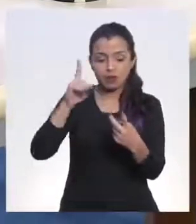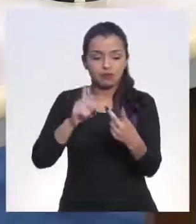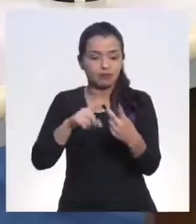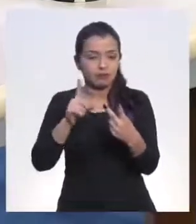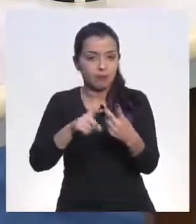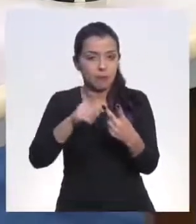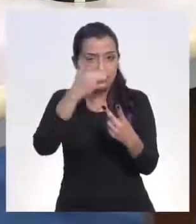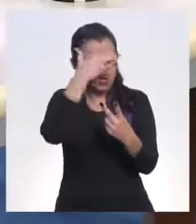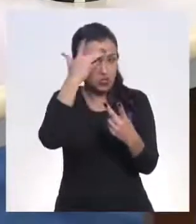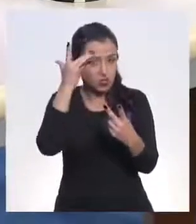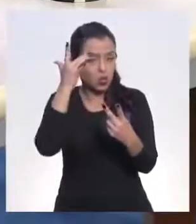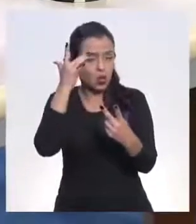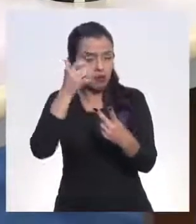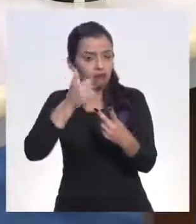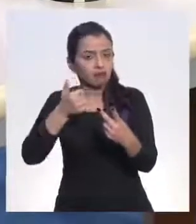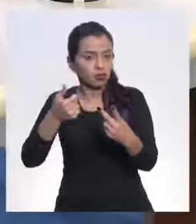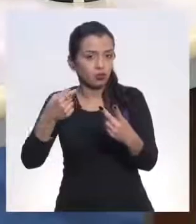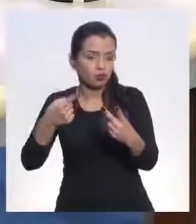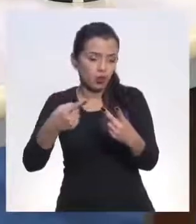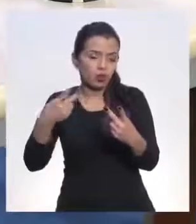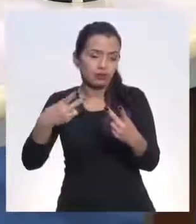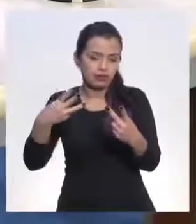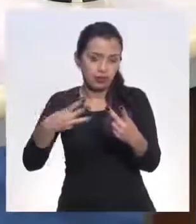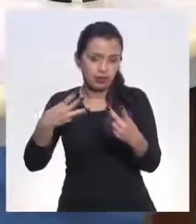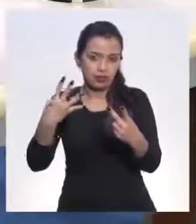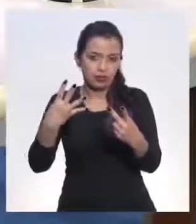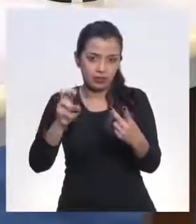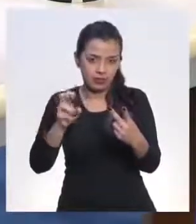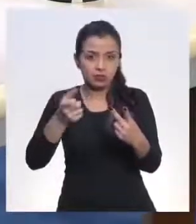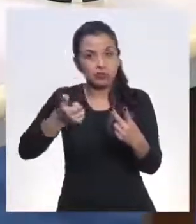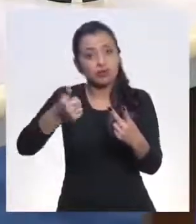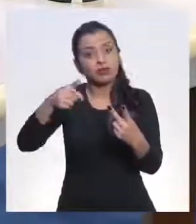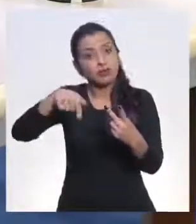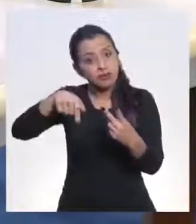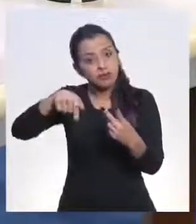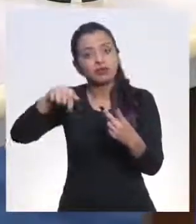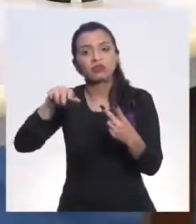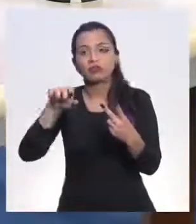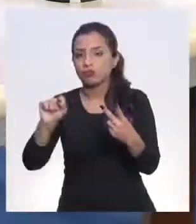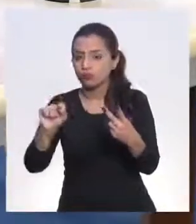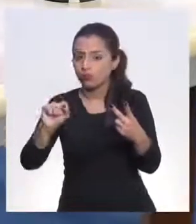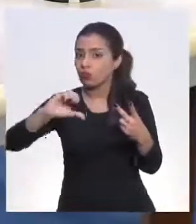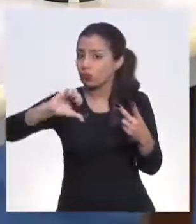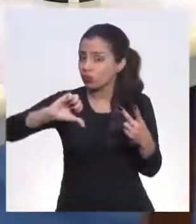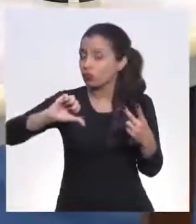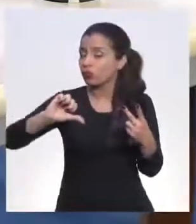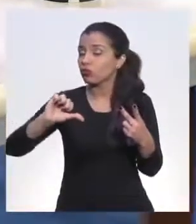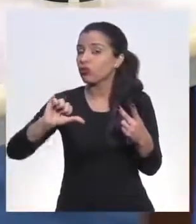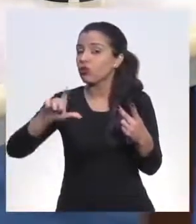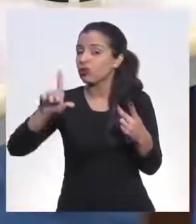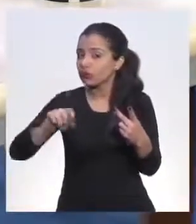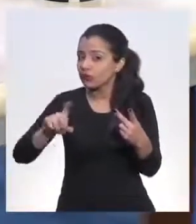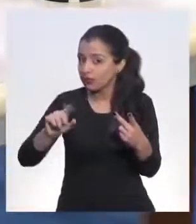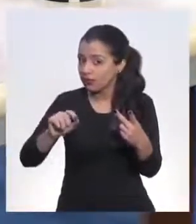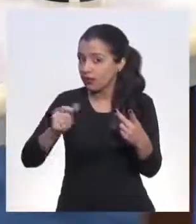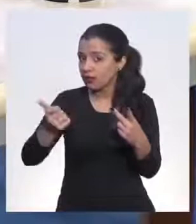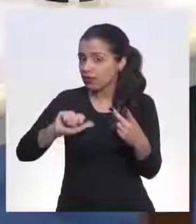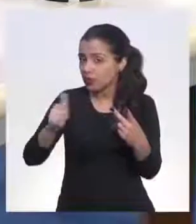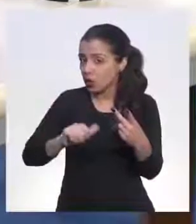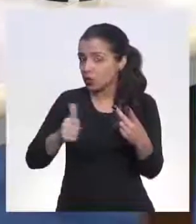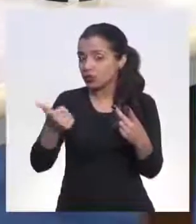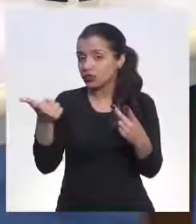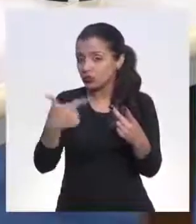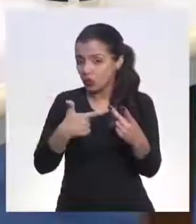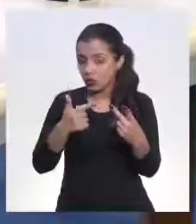1, 2, 3, 4, 5, 6, 7, 8, 9,